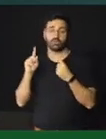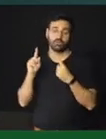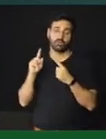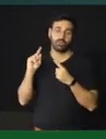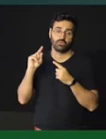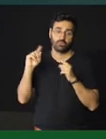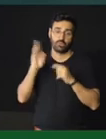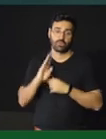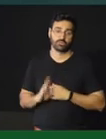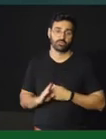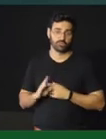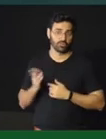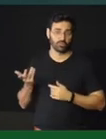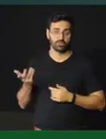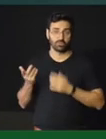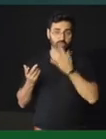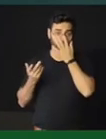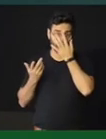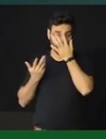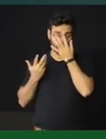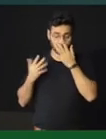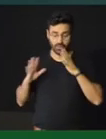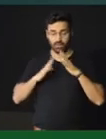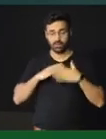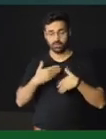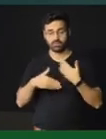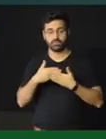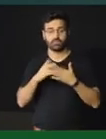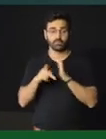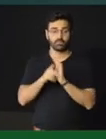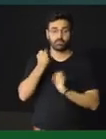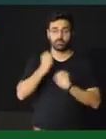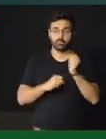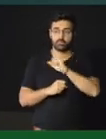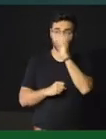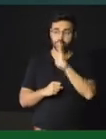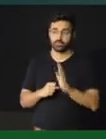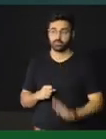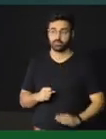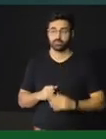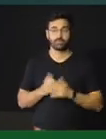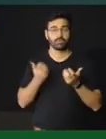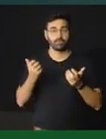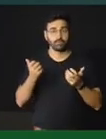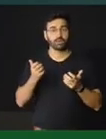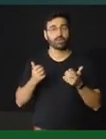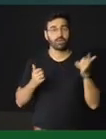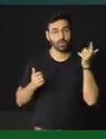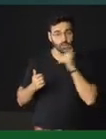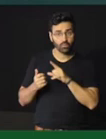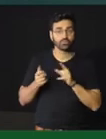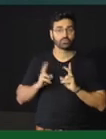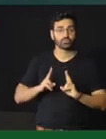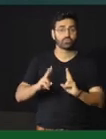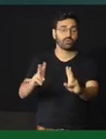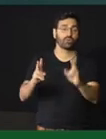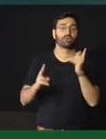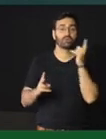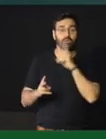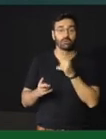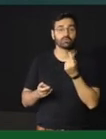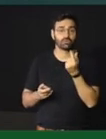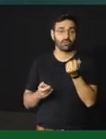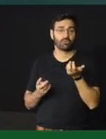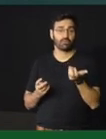rentismo parasitário que não quer o desenvolvimento da indústria brasileira que quer continuar ganhando dinheiro quer